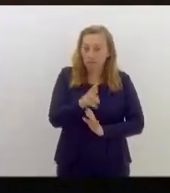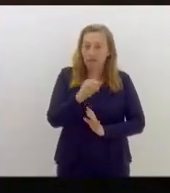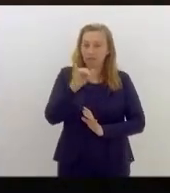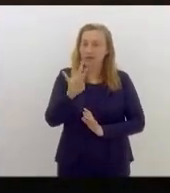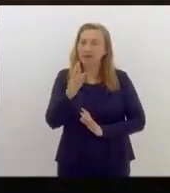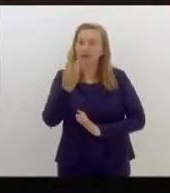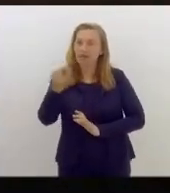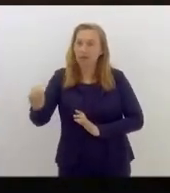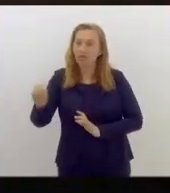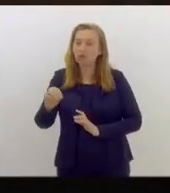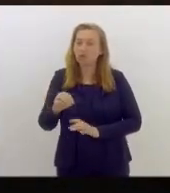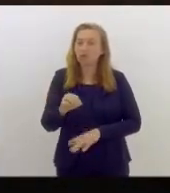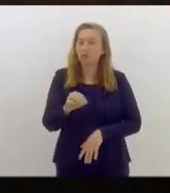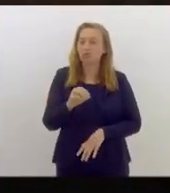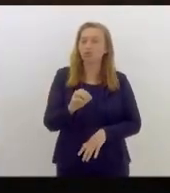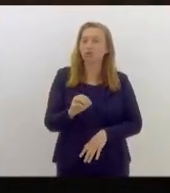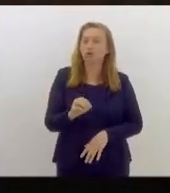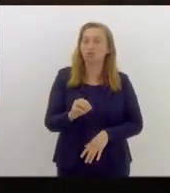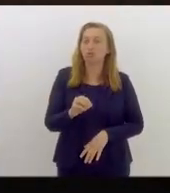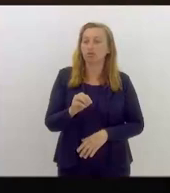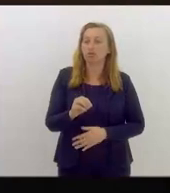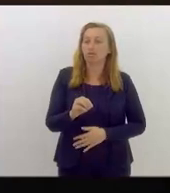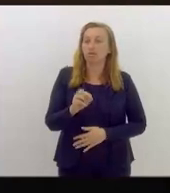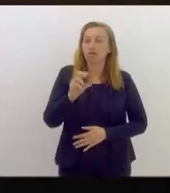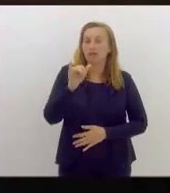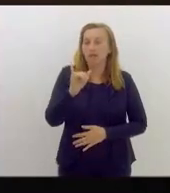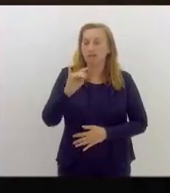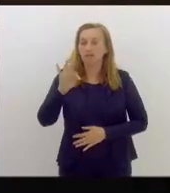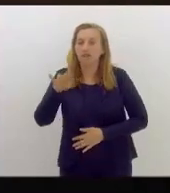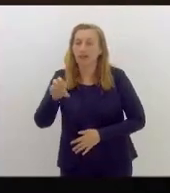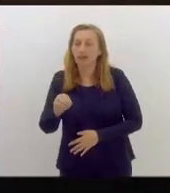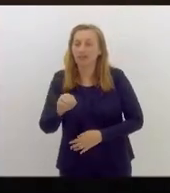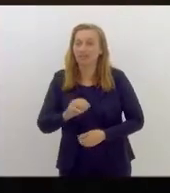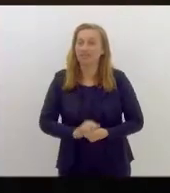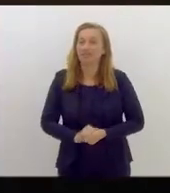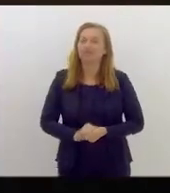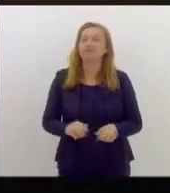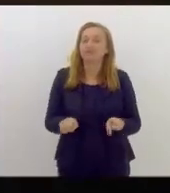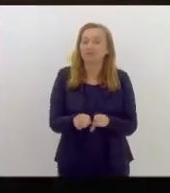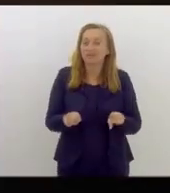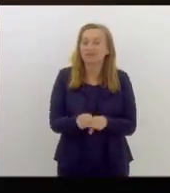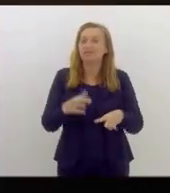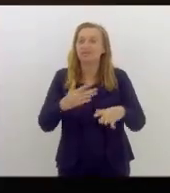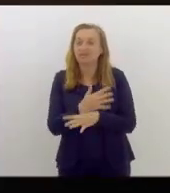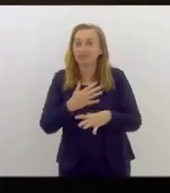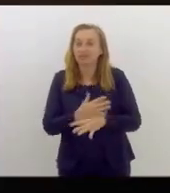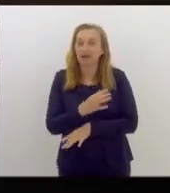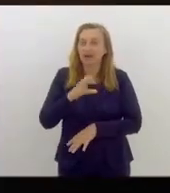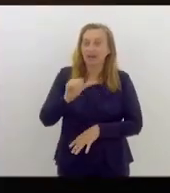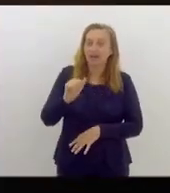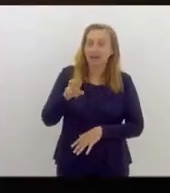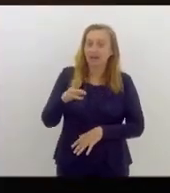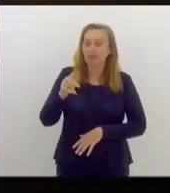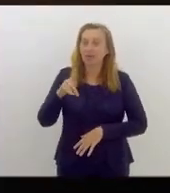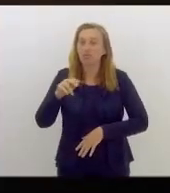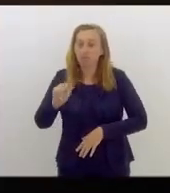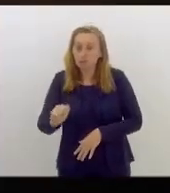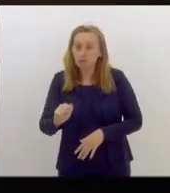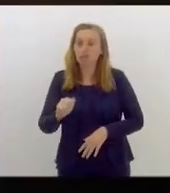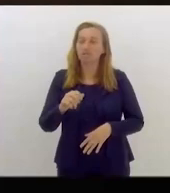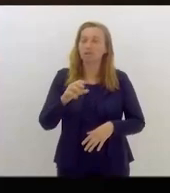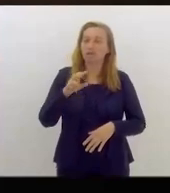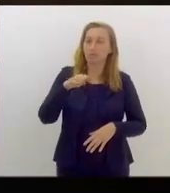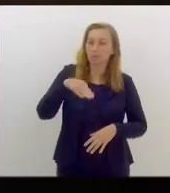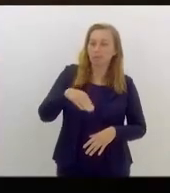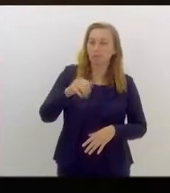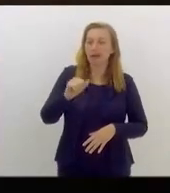que está simplesmente submerso, como também atendendo a cidade de Carapebus, Macaé e